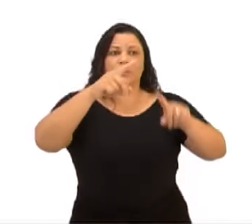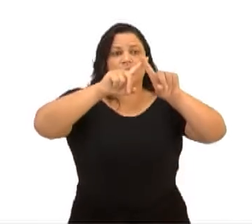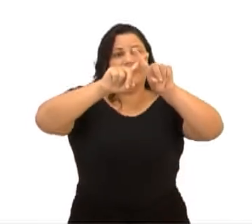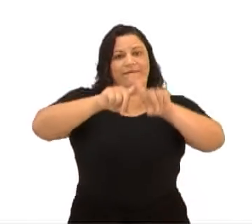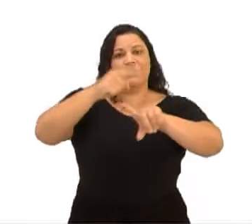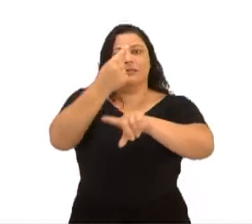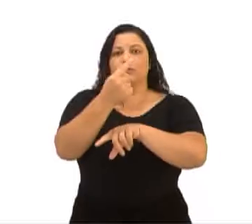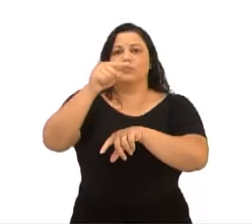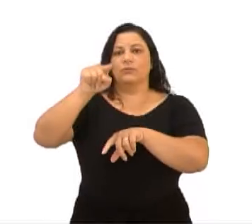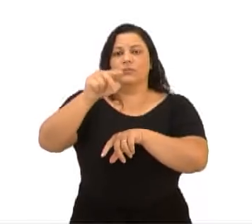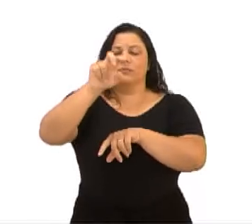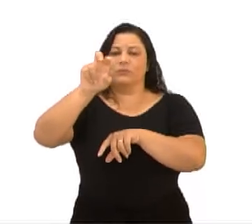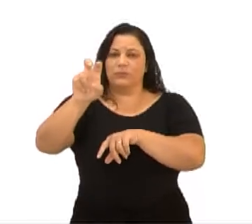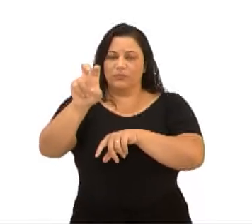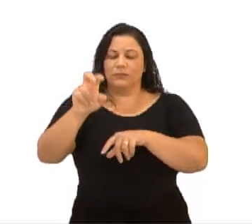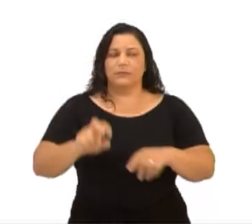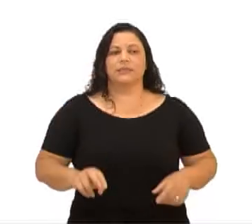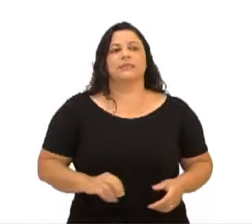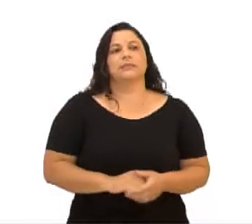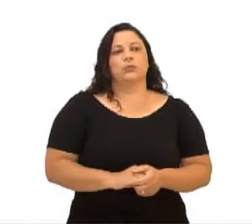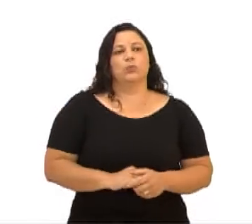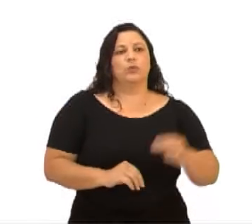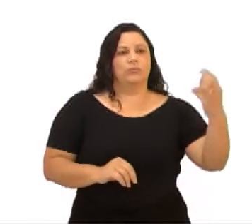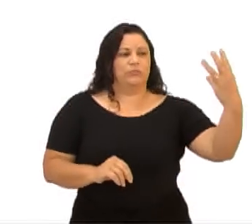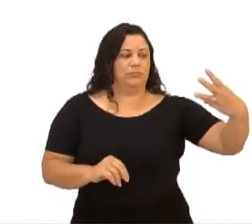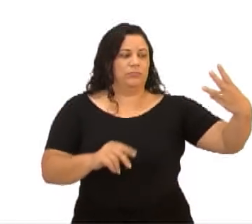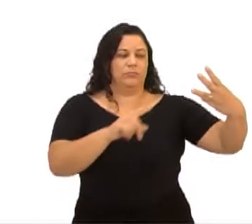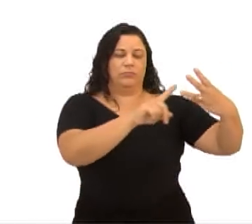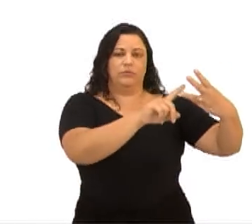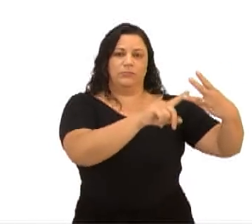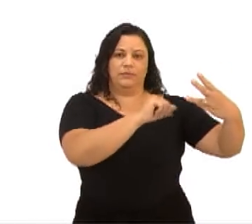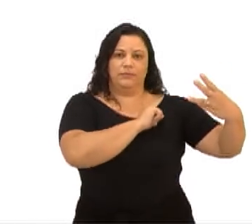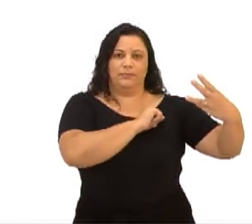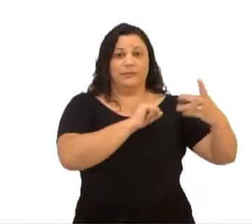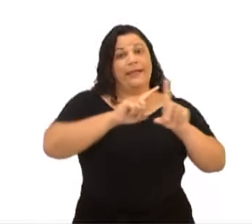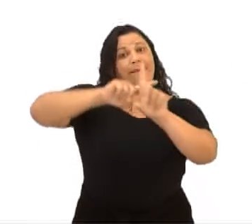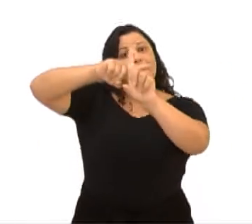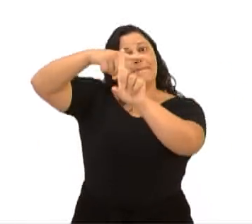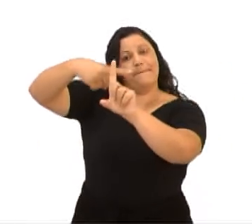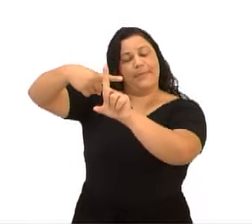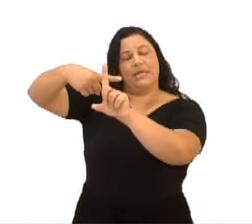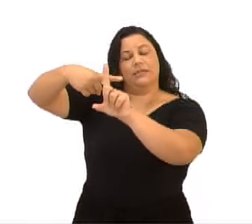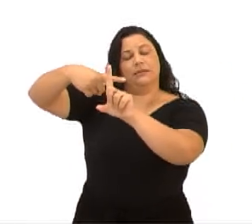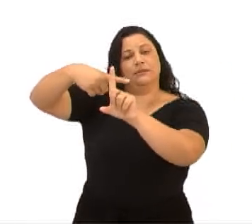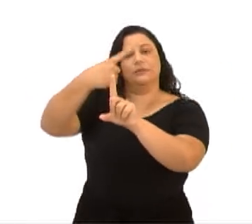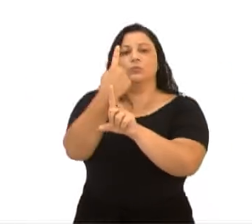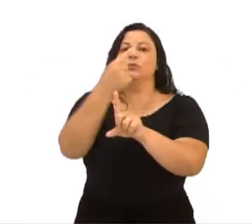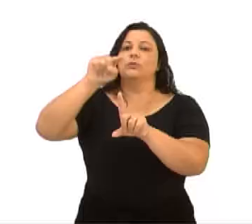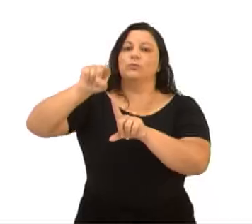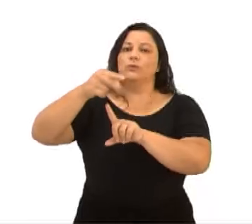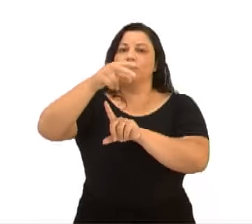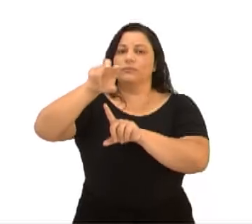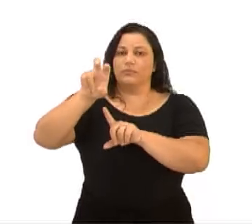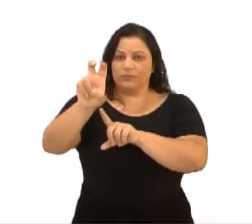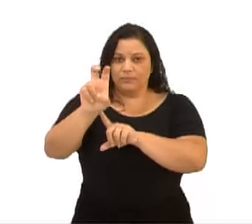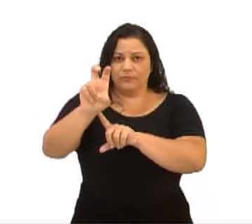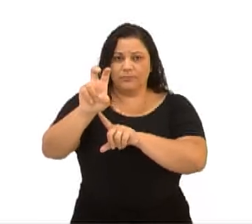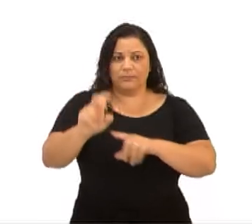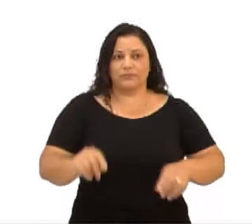da altura. Quem que era a nossa altura? O 3 metros mais o 1,5